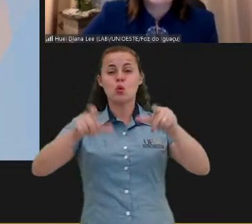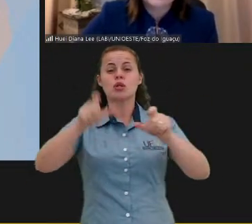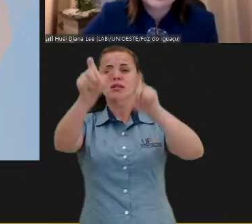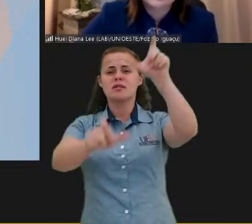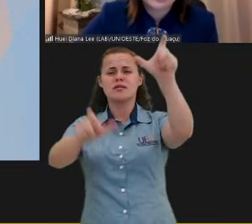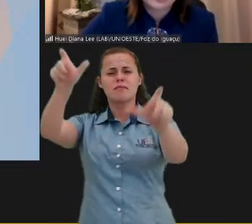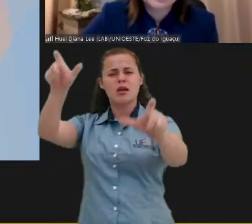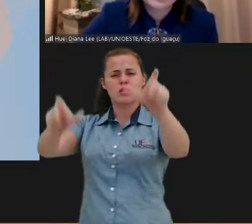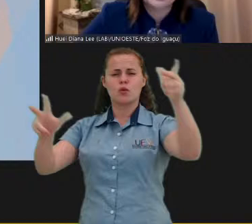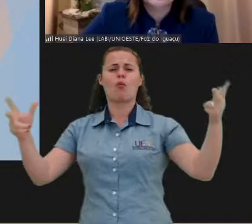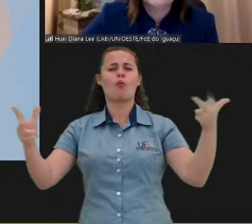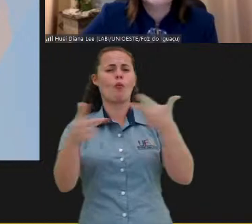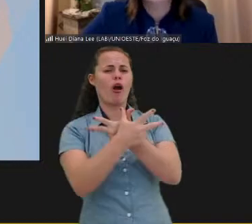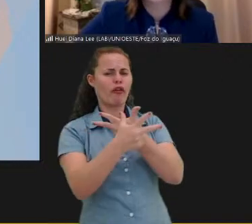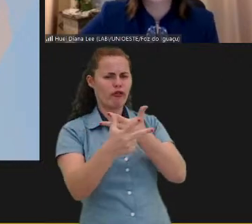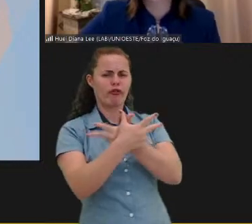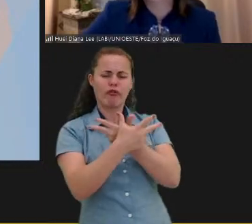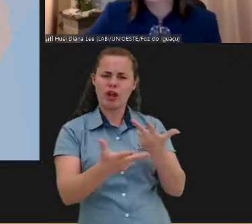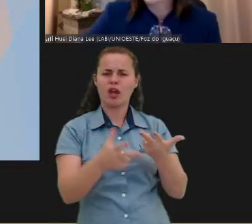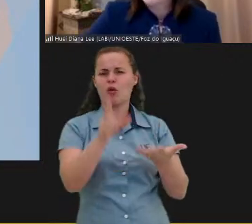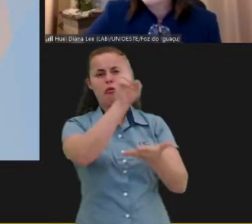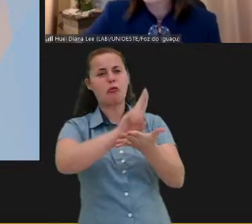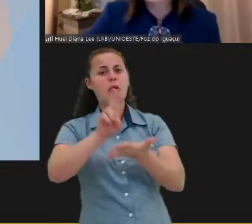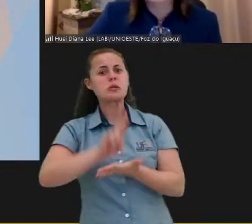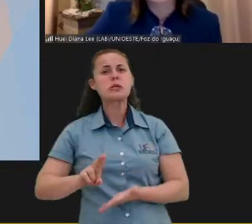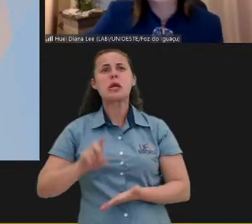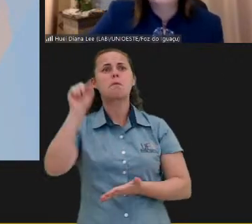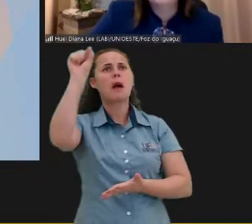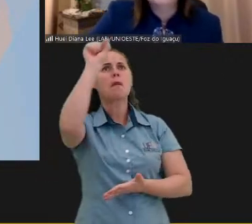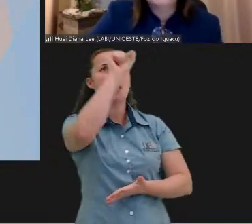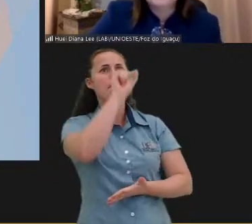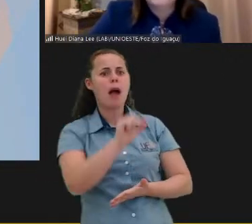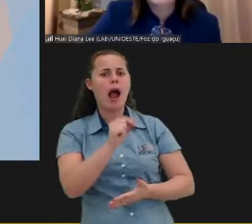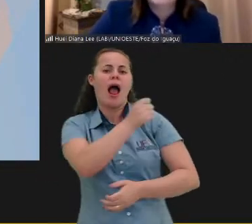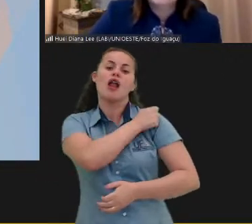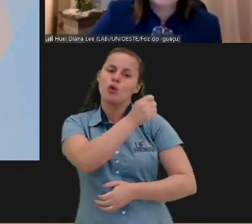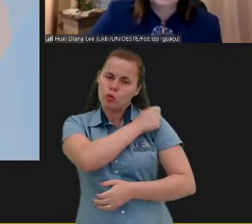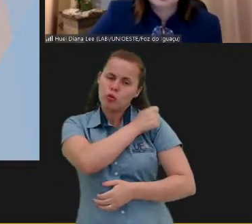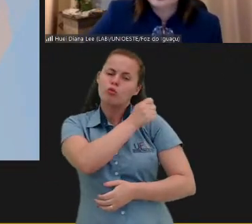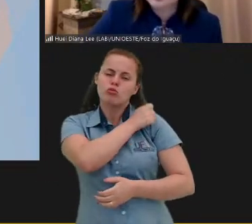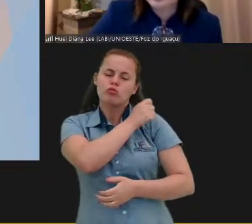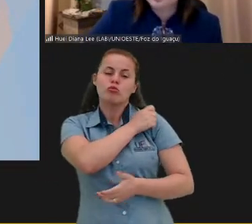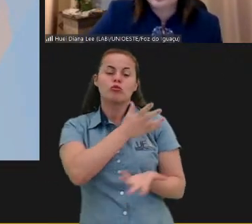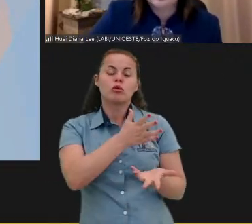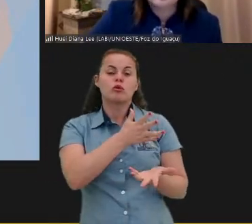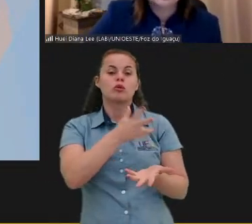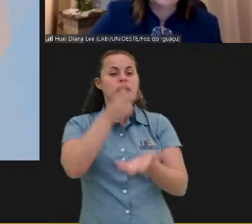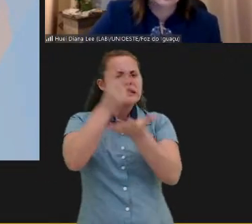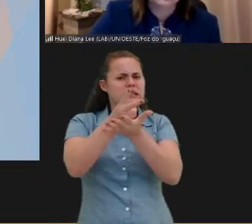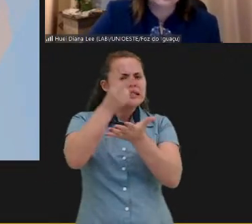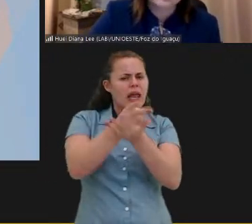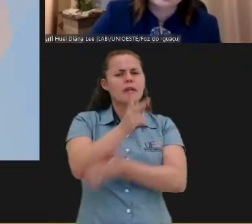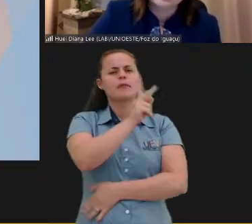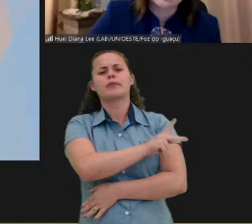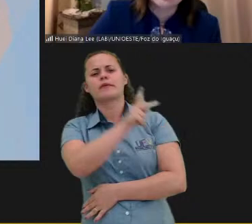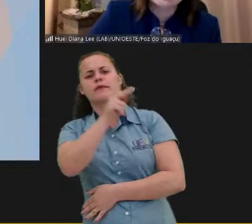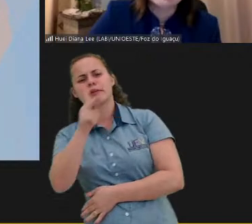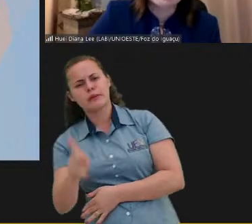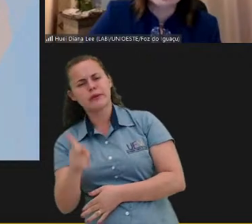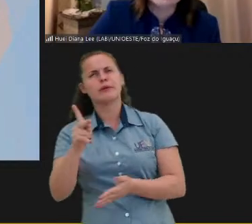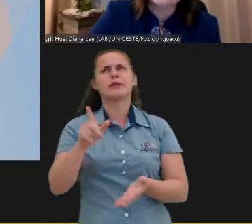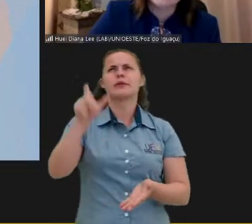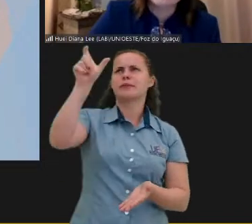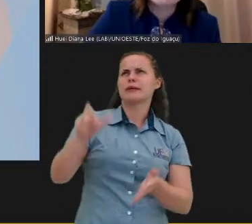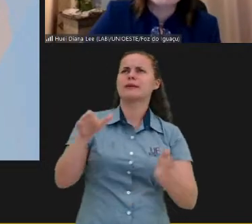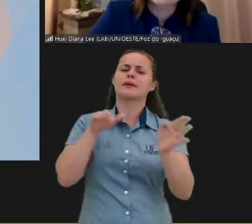da universidade, né, de universidades, e muitos alunos, o tempo todo os professores, os nossos orientadores